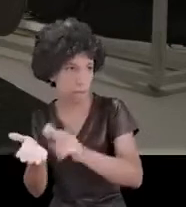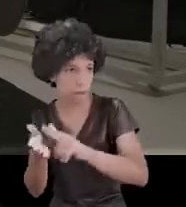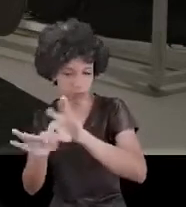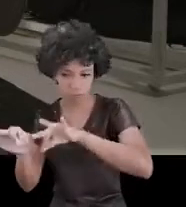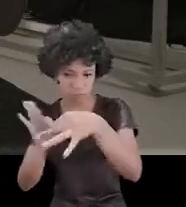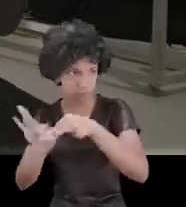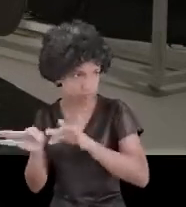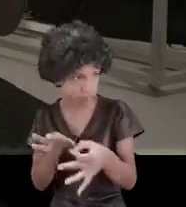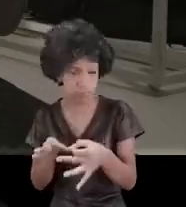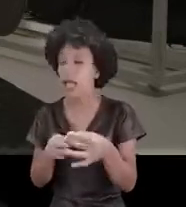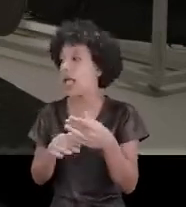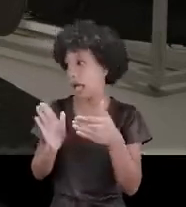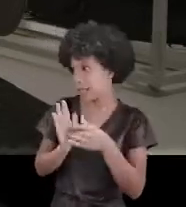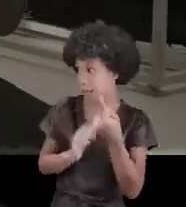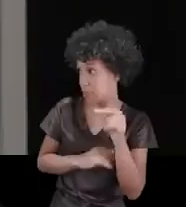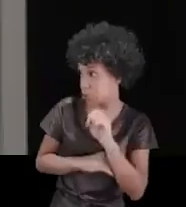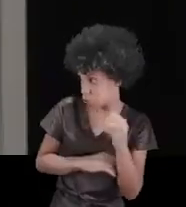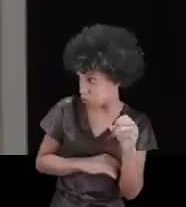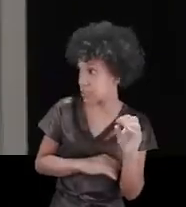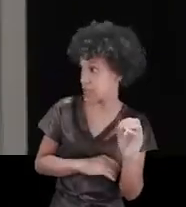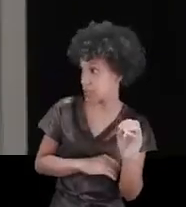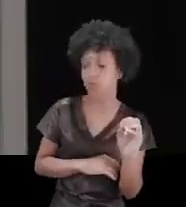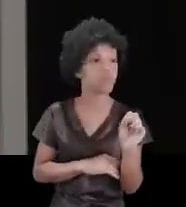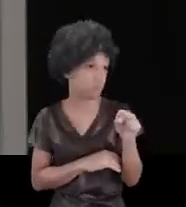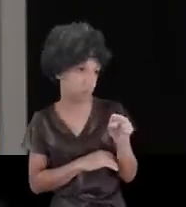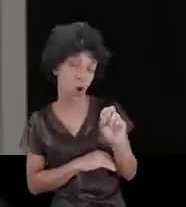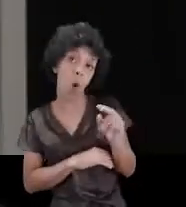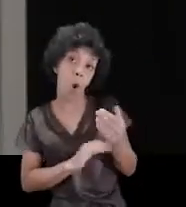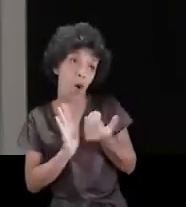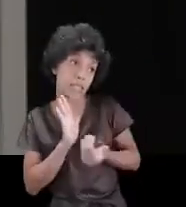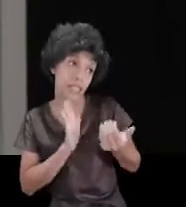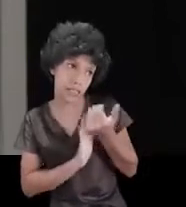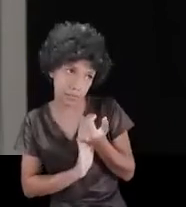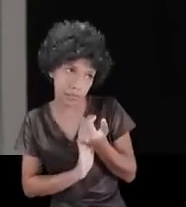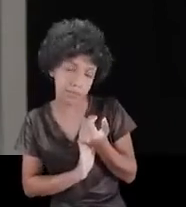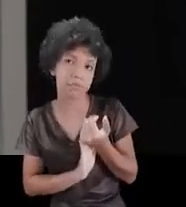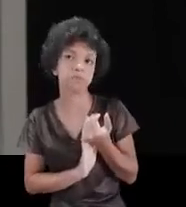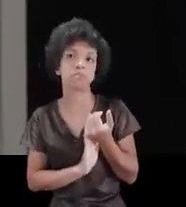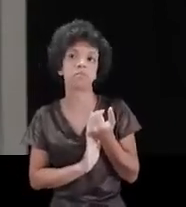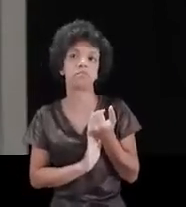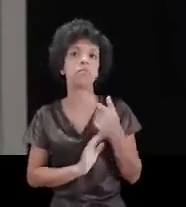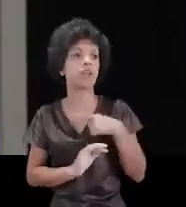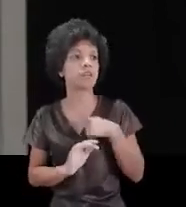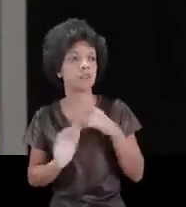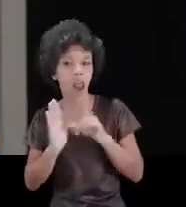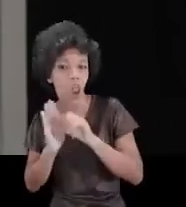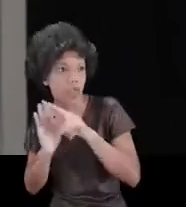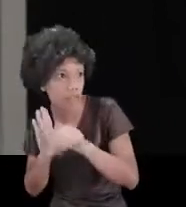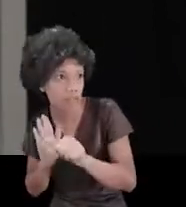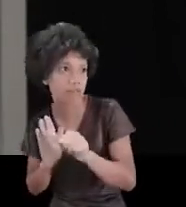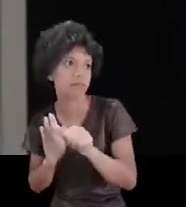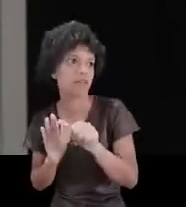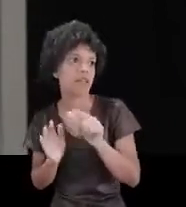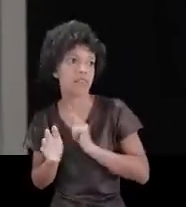lá arrasa até 18 até 1800 ou se for acima disso você vai na lotérica e vai você vai